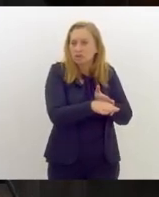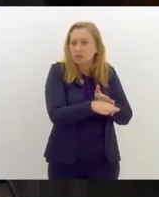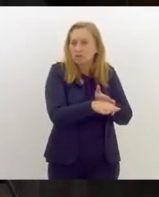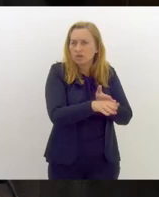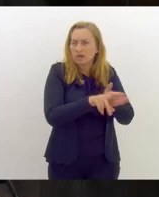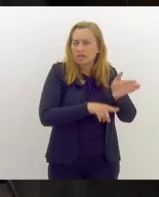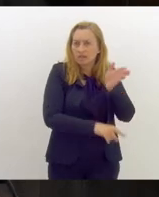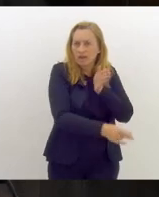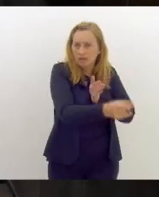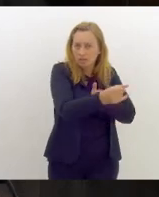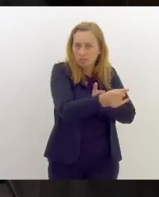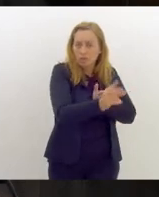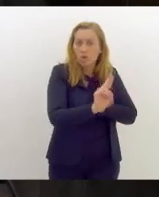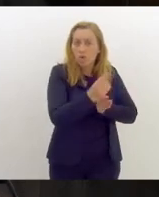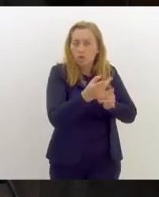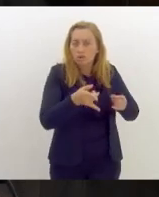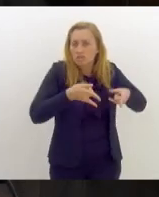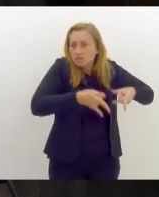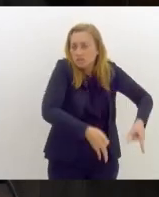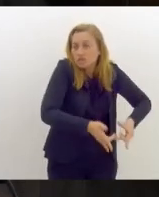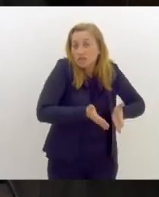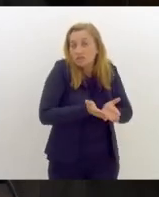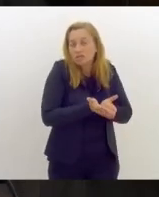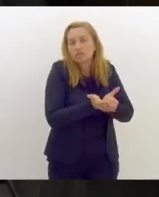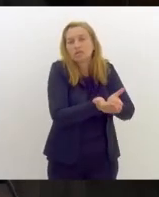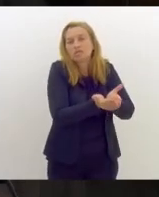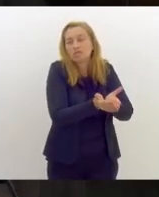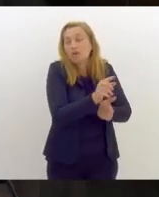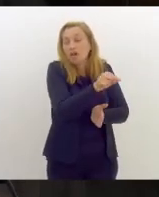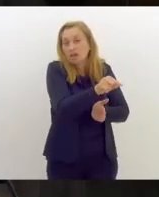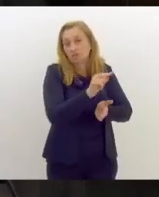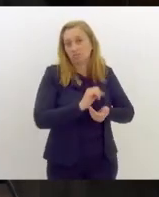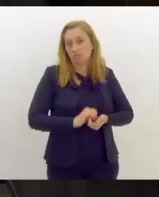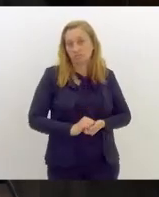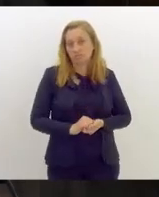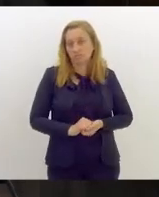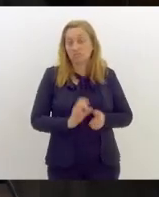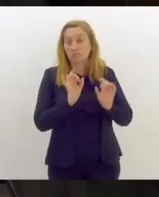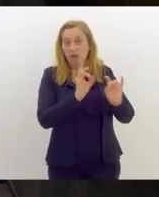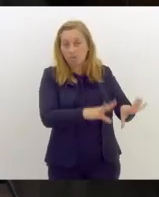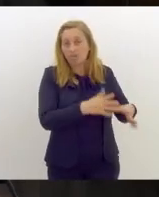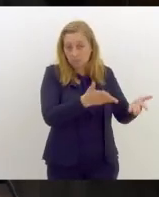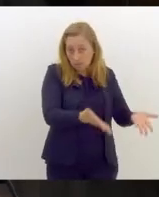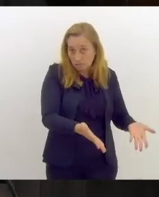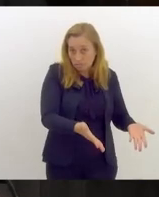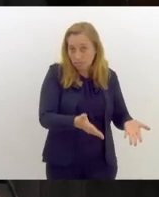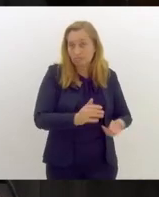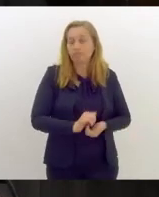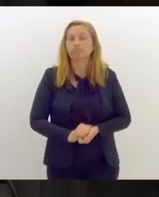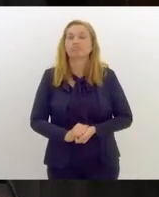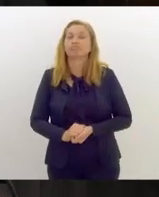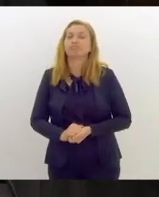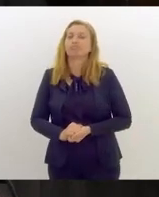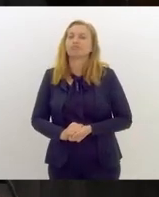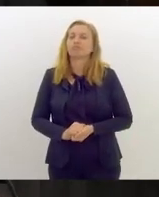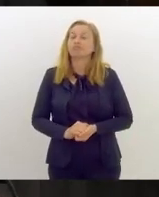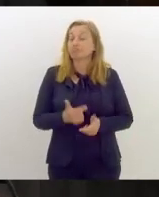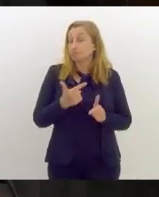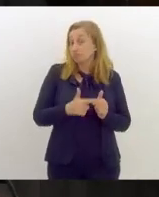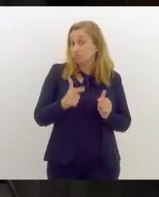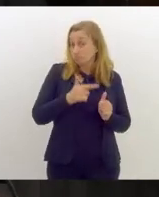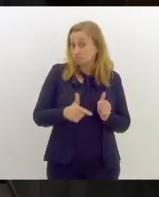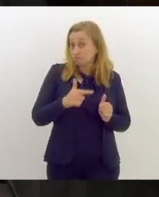ou de cemitério de navios ali abandonados isso configura um problema